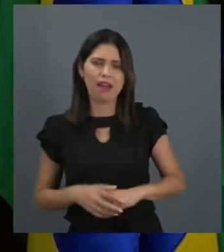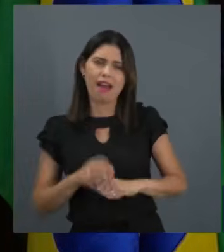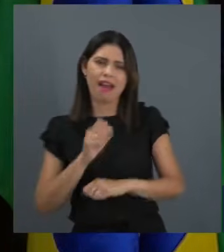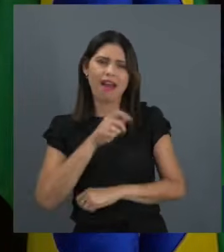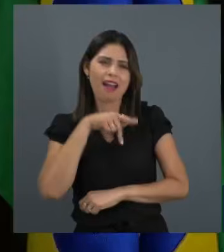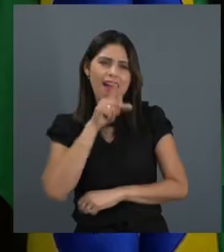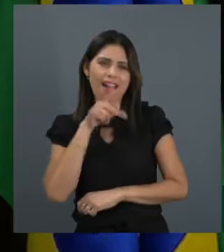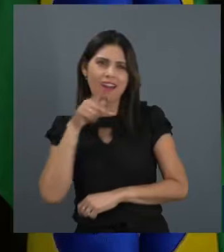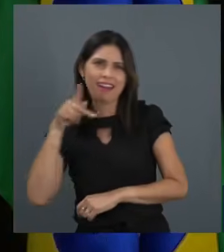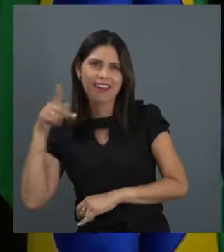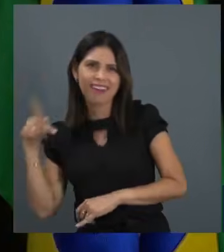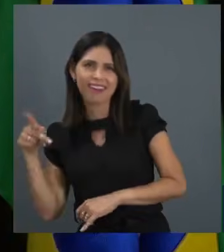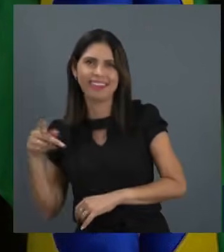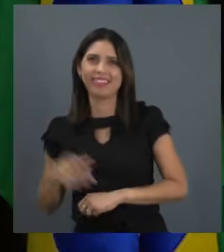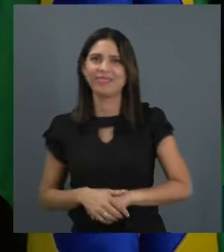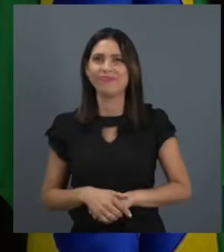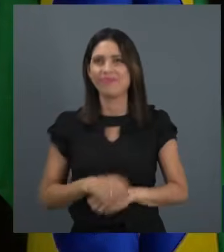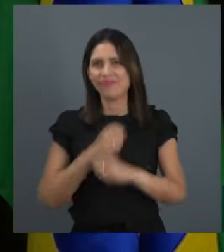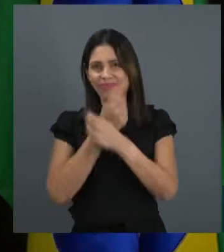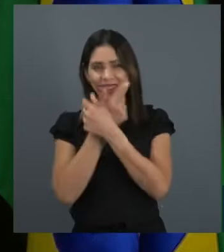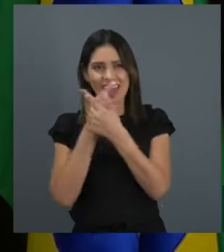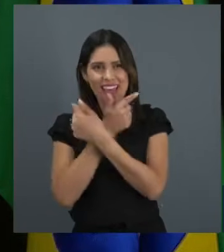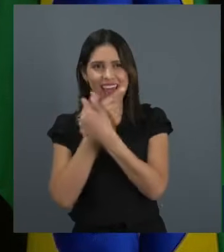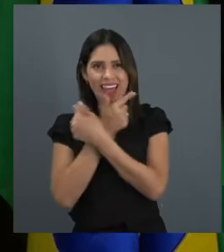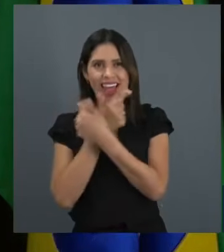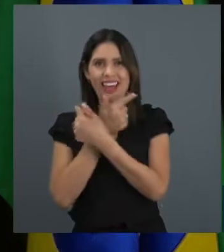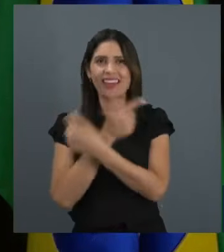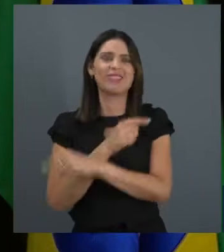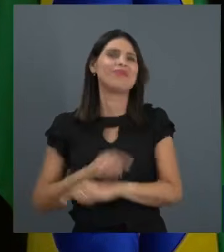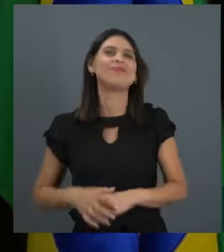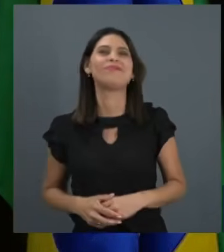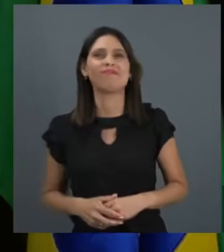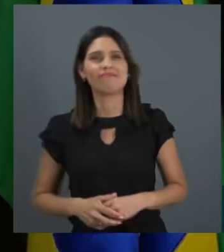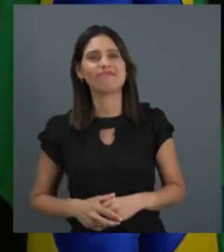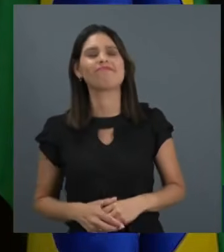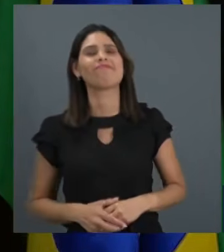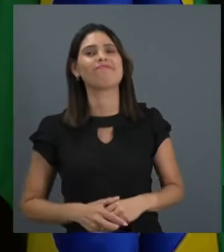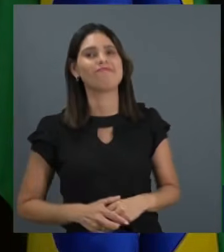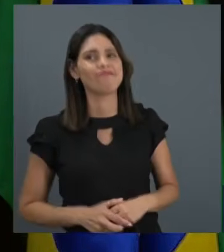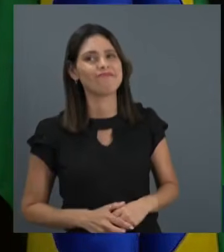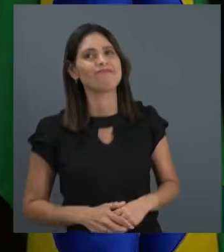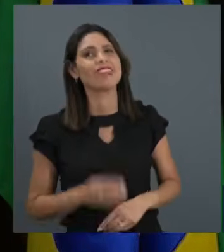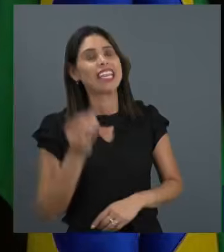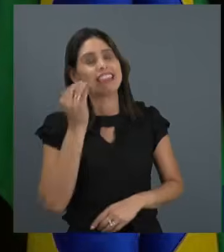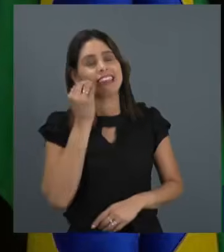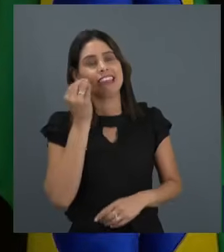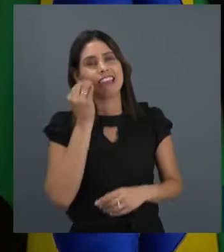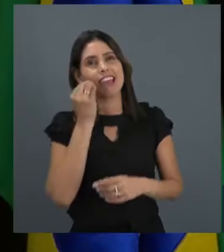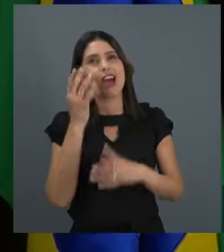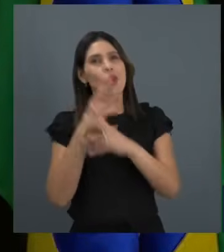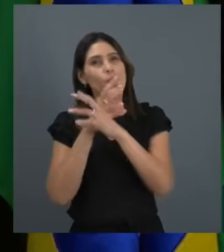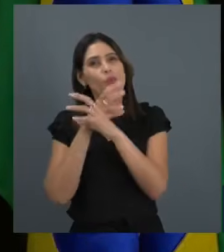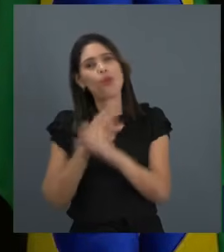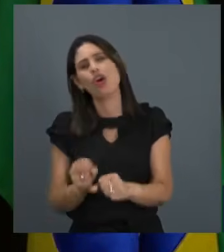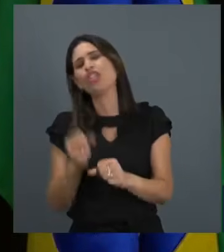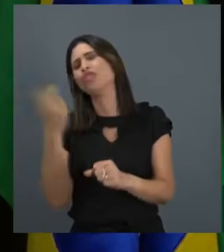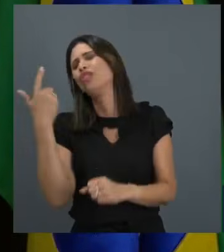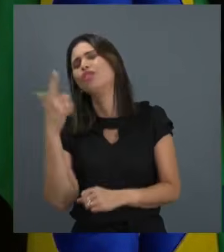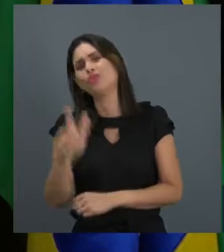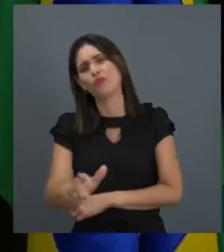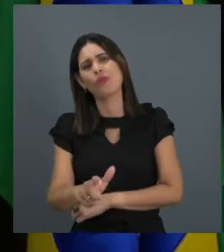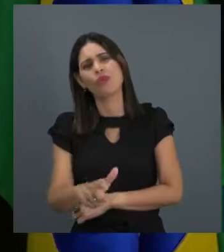risinhos. Para censurar, para calar. Repito pela terceira vez a pergunta, me